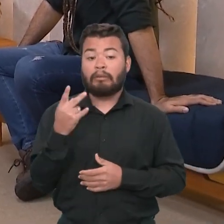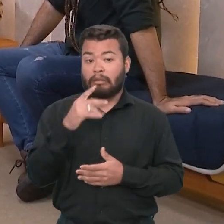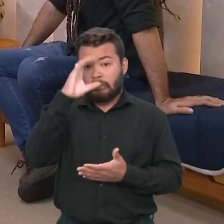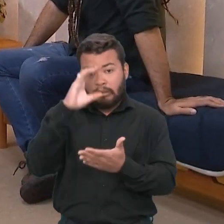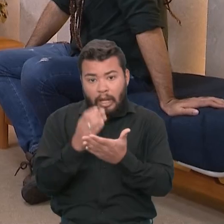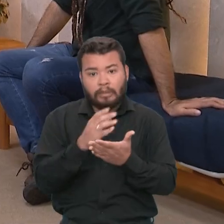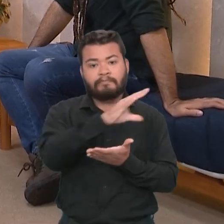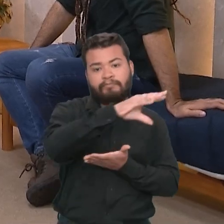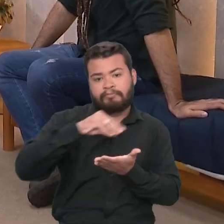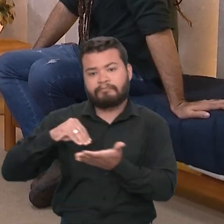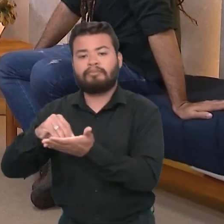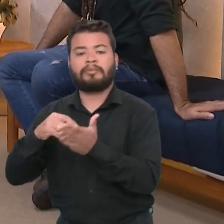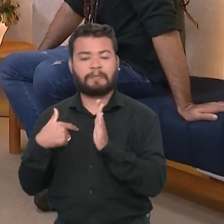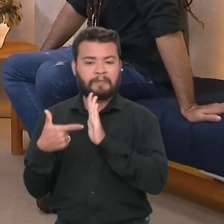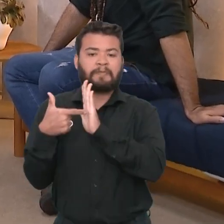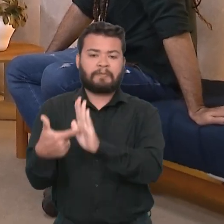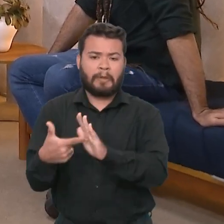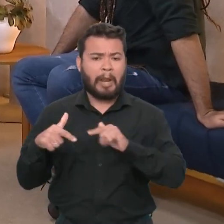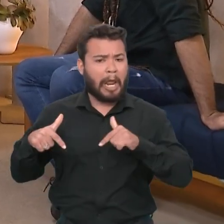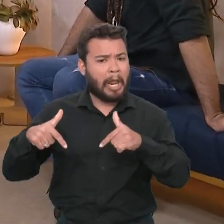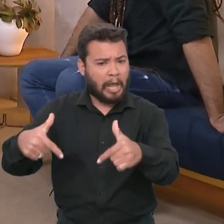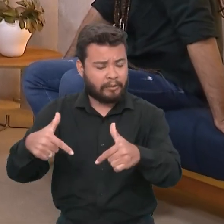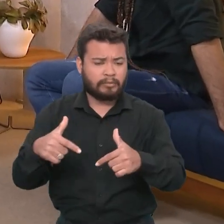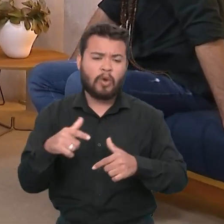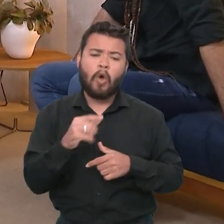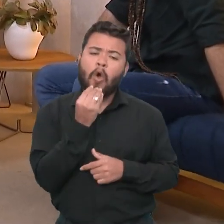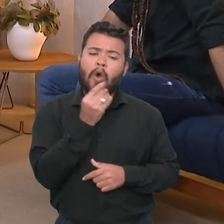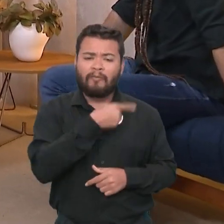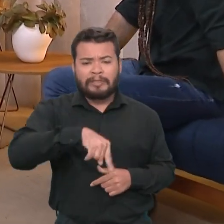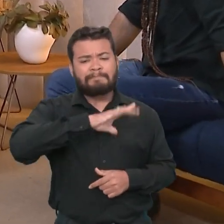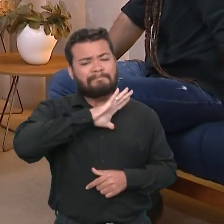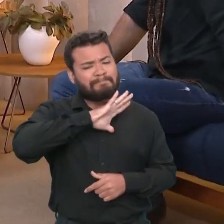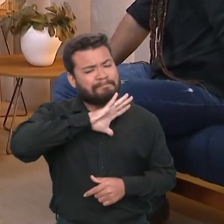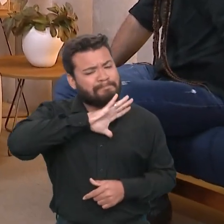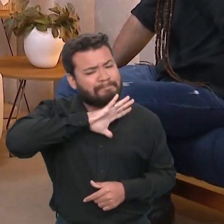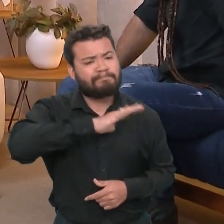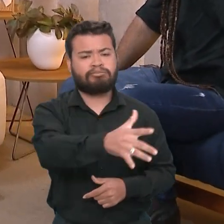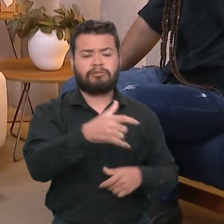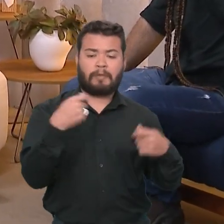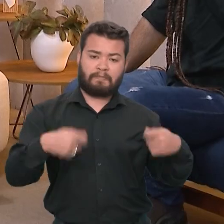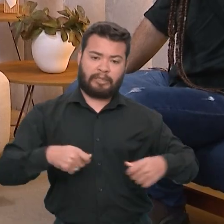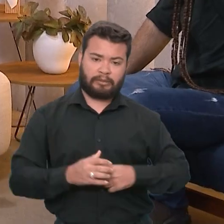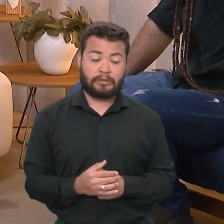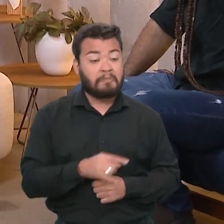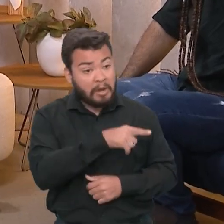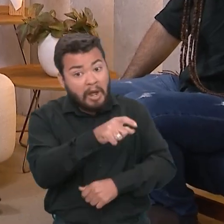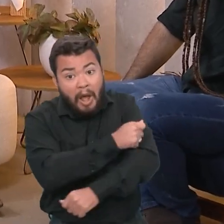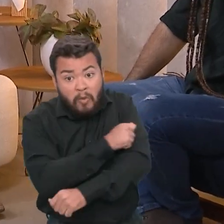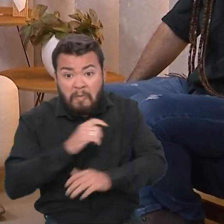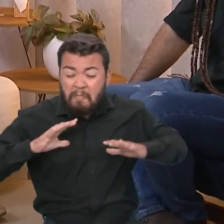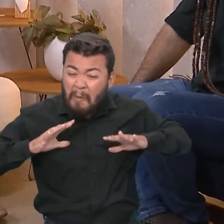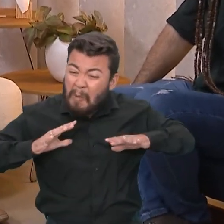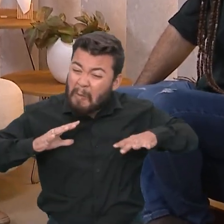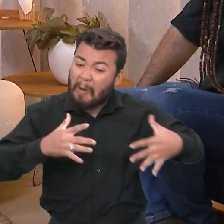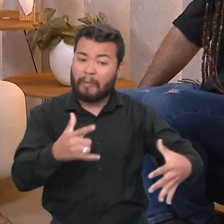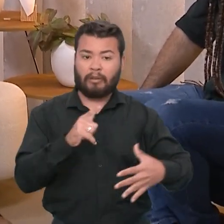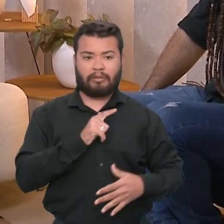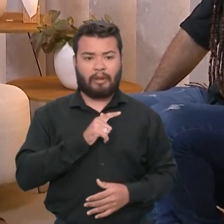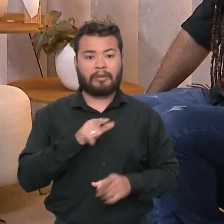exige uma coragem da Daíse. Os estudantes que nós temos na universidade são estudantes corajosos, interessados em grandes questões. Que bom, né? Isso é